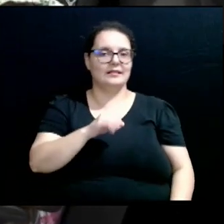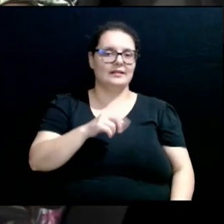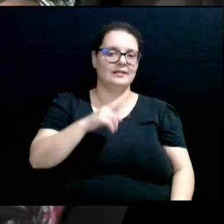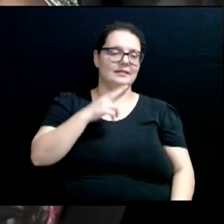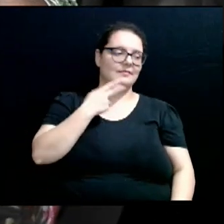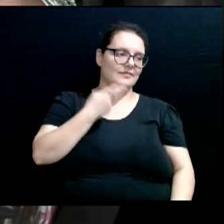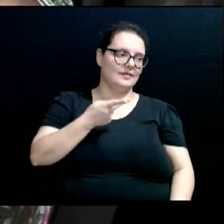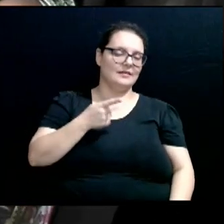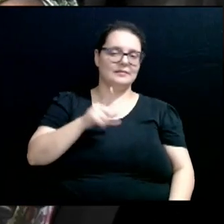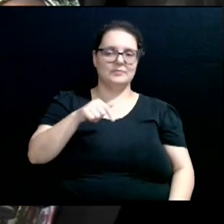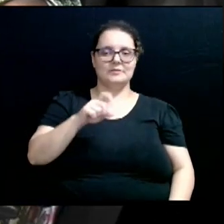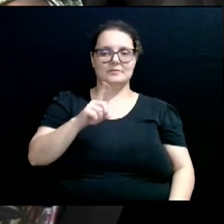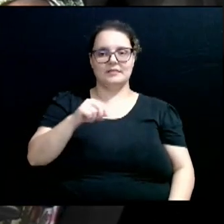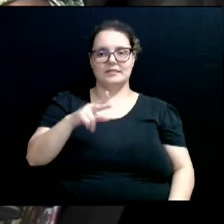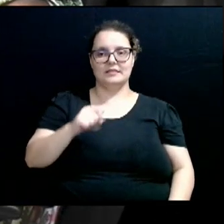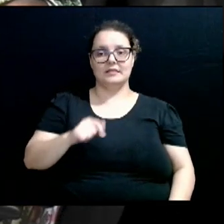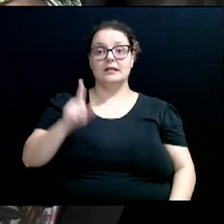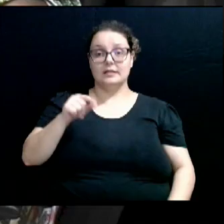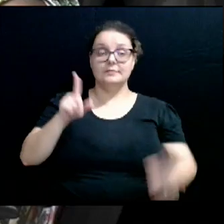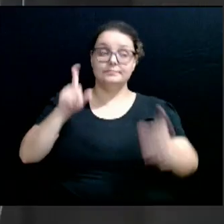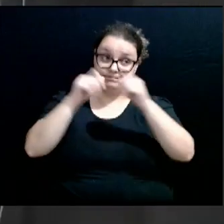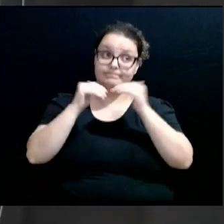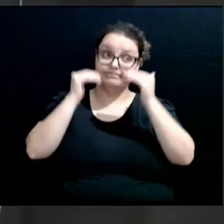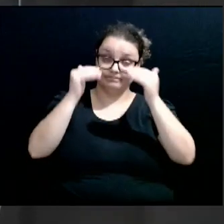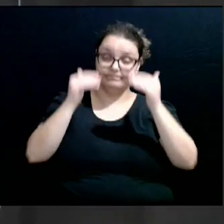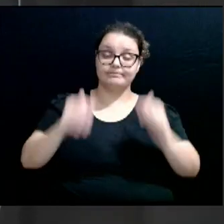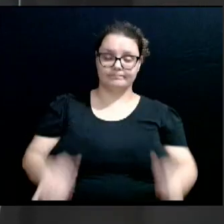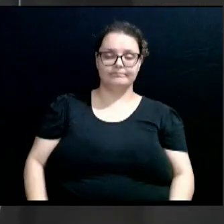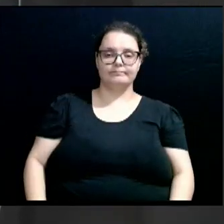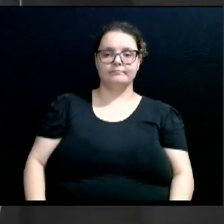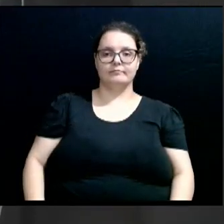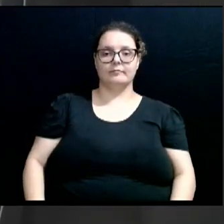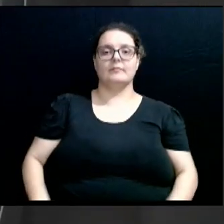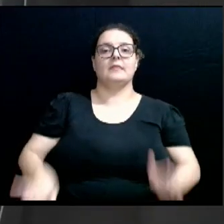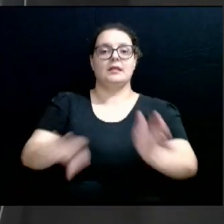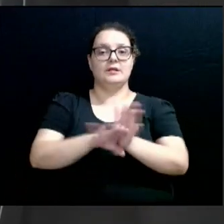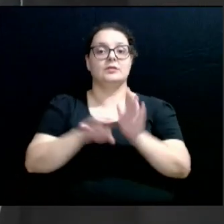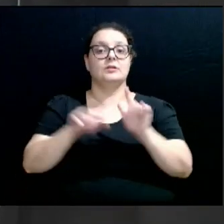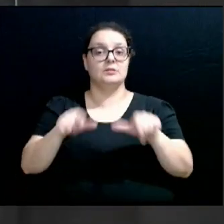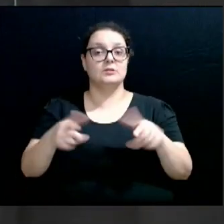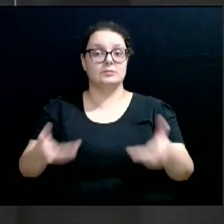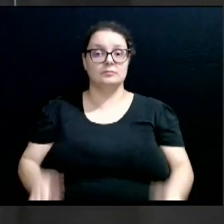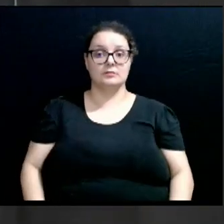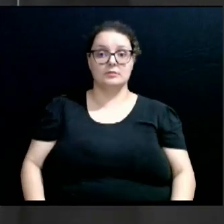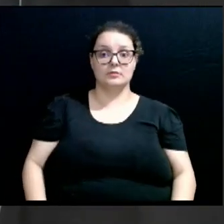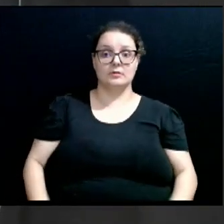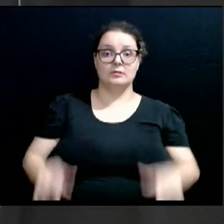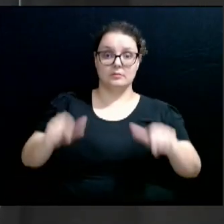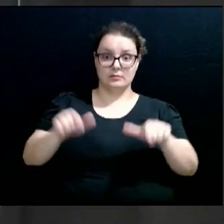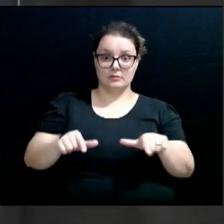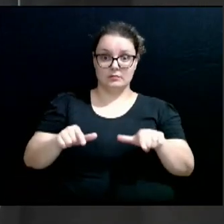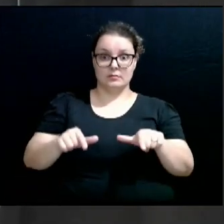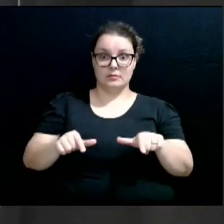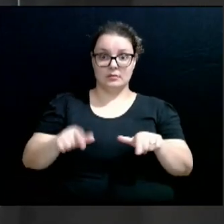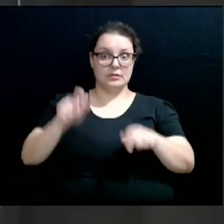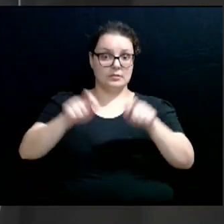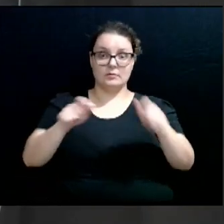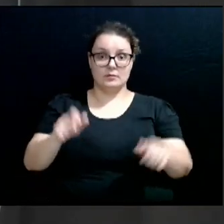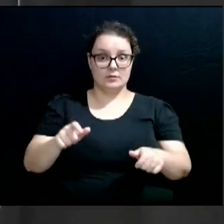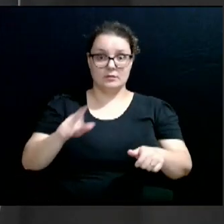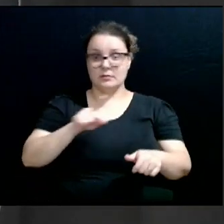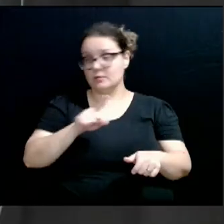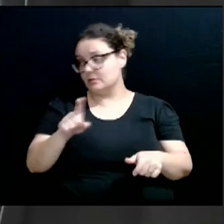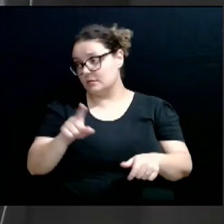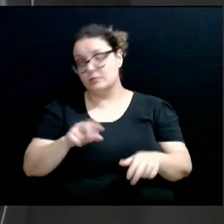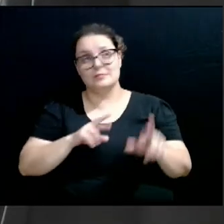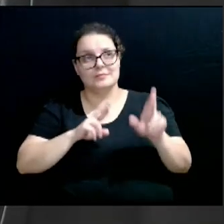muito complexo, né? Chegar nesse lugar é o lugar que as pessoas não esperam que a gente chegue e não querem que a gente chegue, né? A Cida